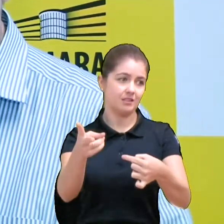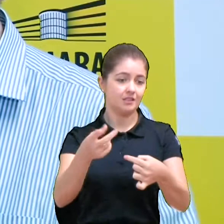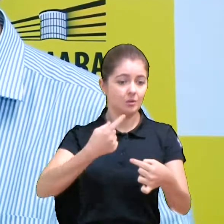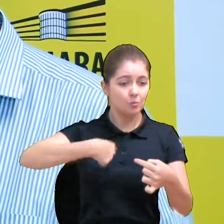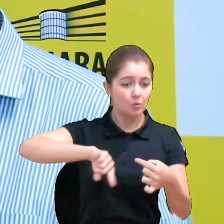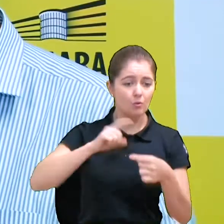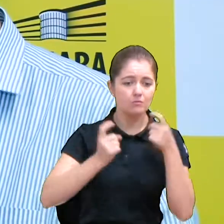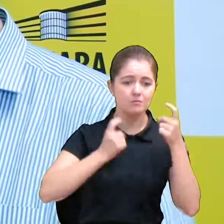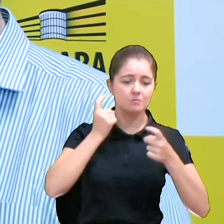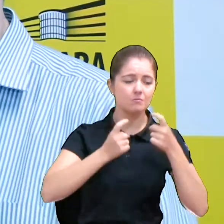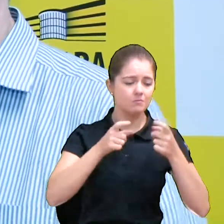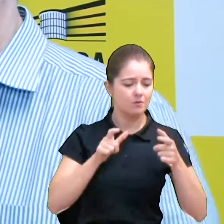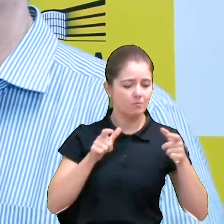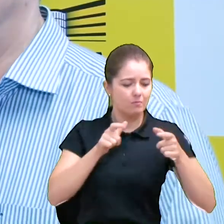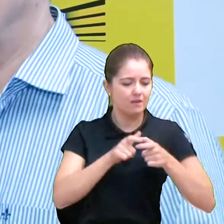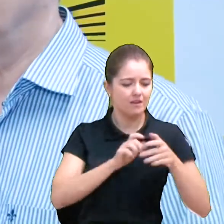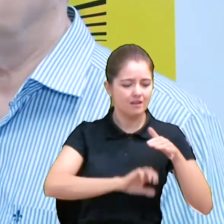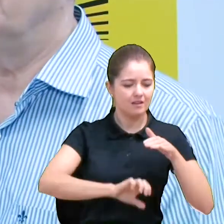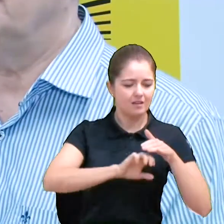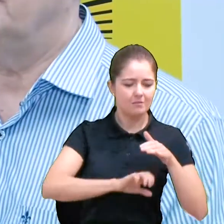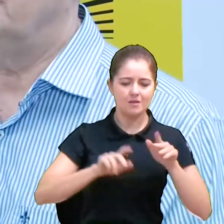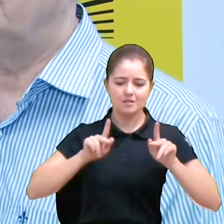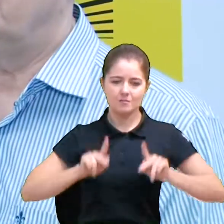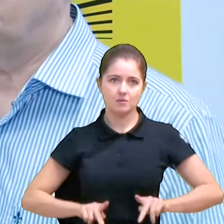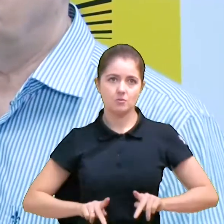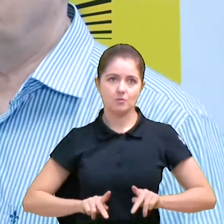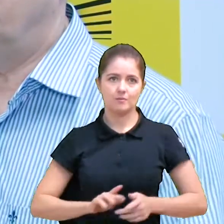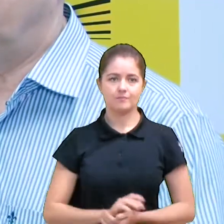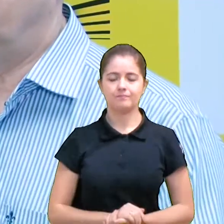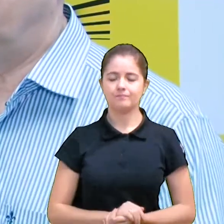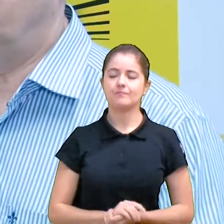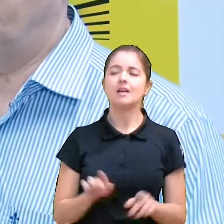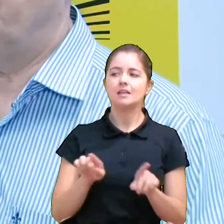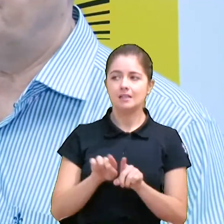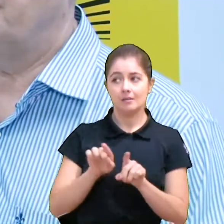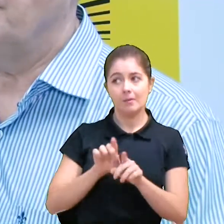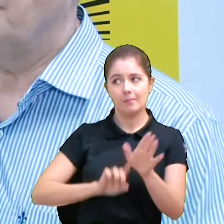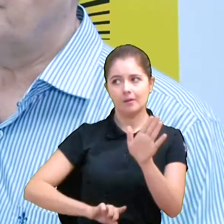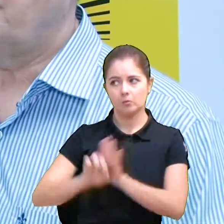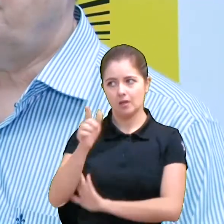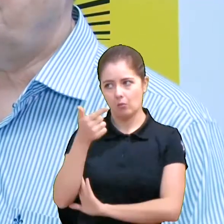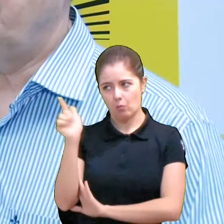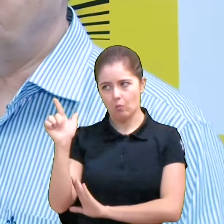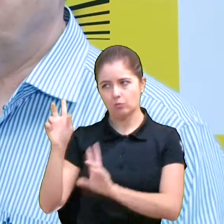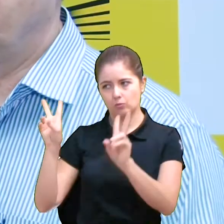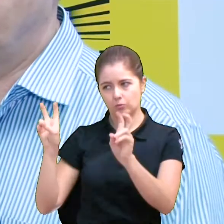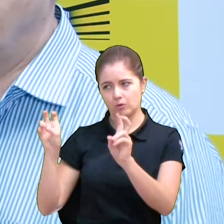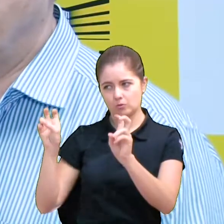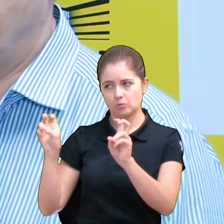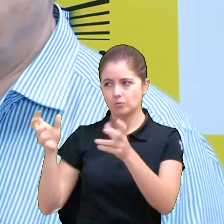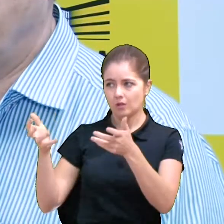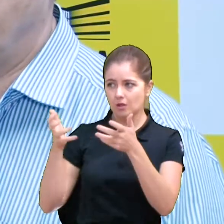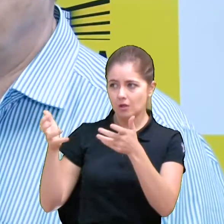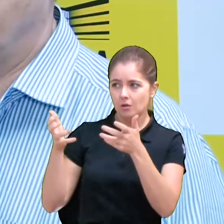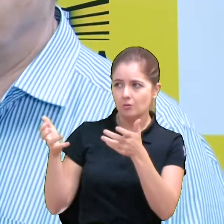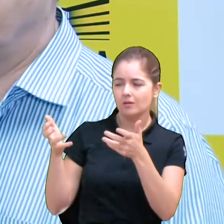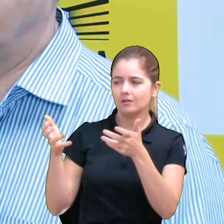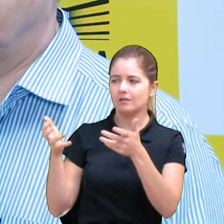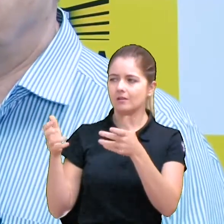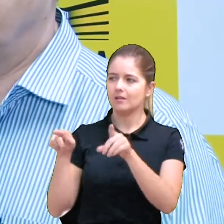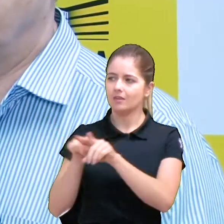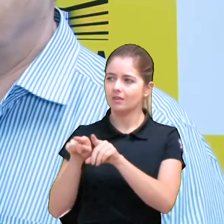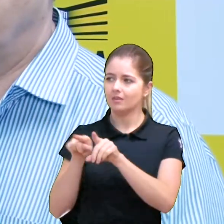numa situação de dificuldade. Eu não poderia deixar de lhe perguntar, agora é um outro assunto, mas eu gostaria que o senhor já fizesse